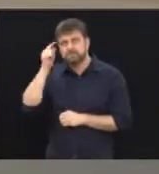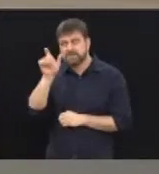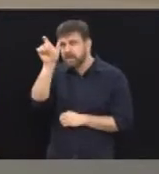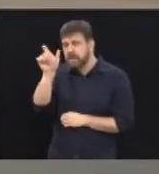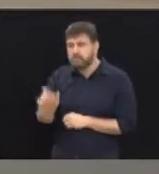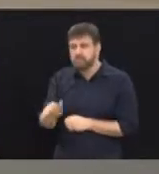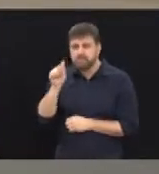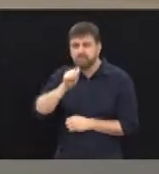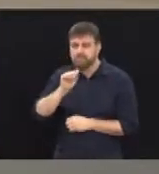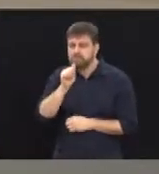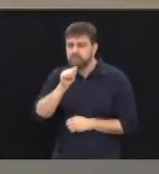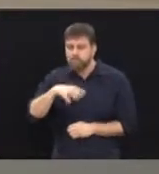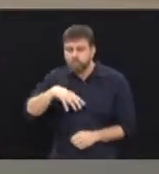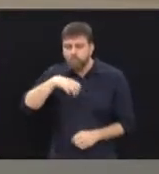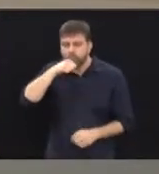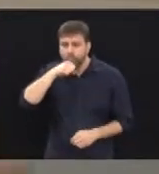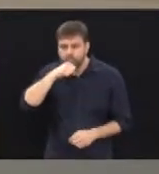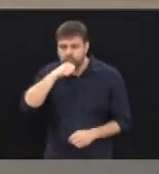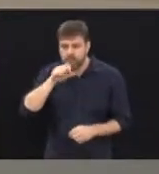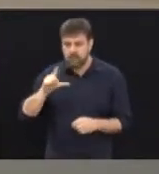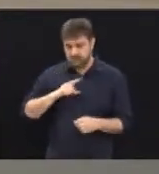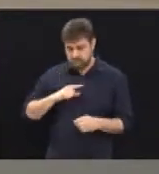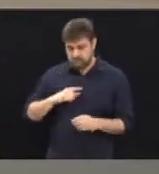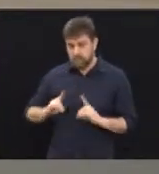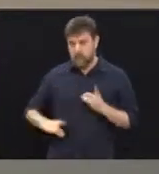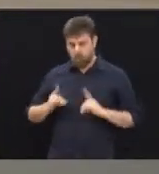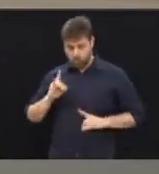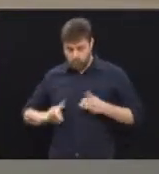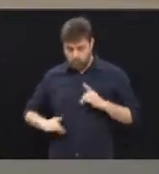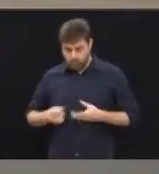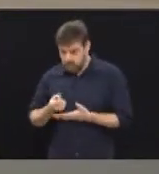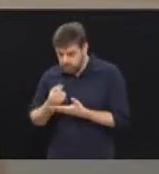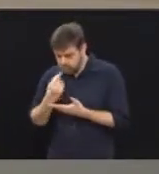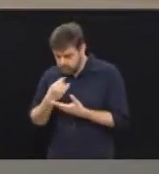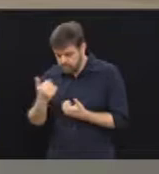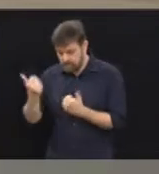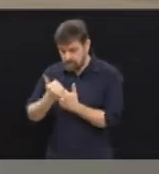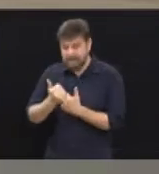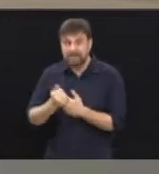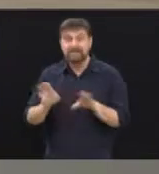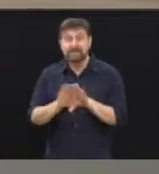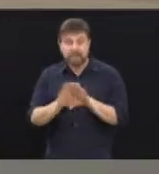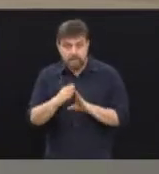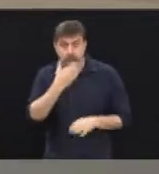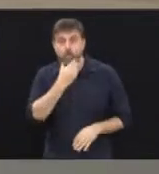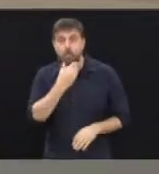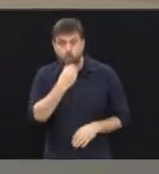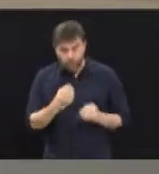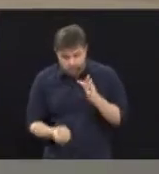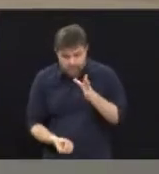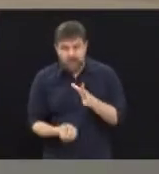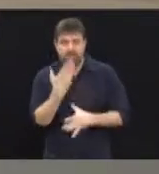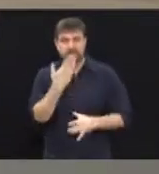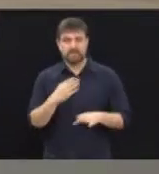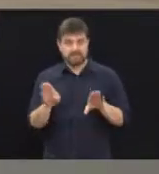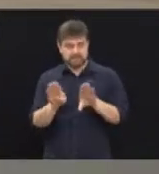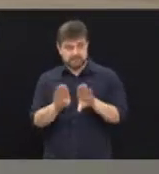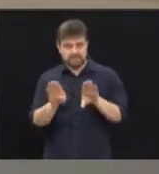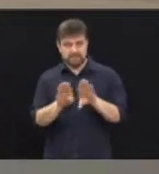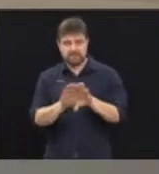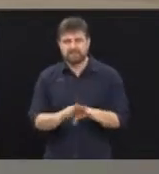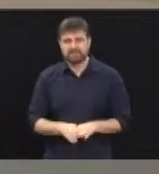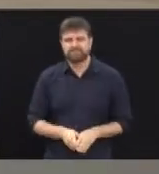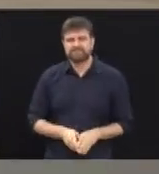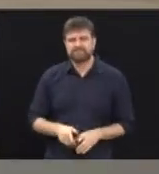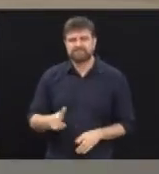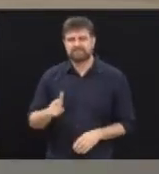exemplo, menopausada, hoje a gente tem as terapias de reposição hormonal e no homem também isso pode acontecer, né? Então